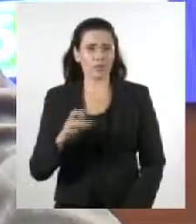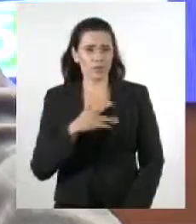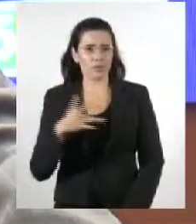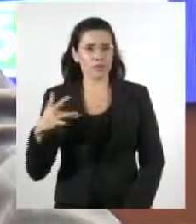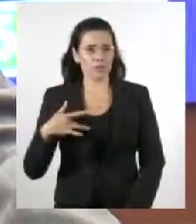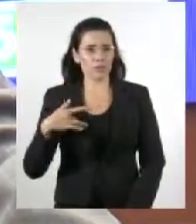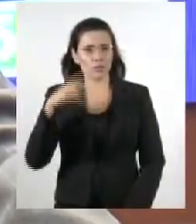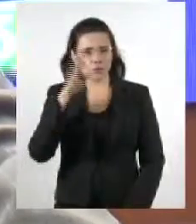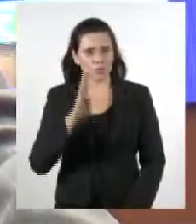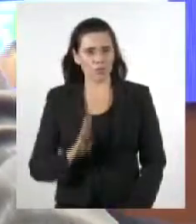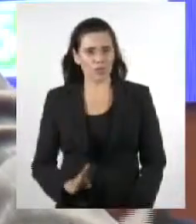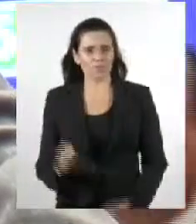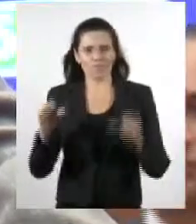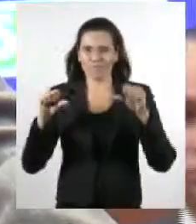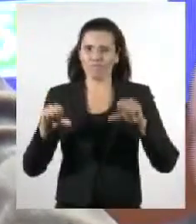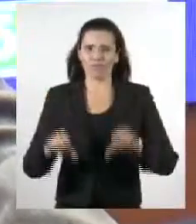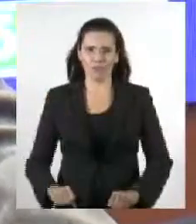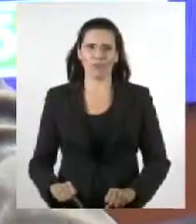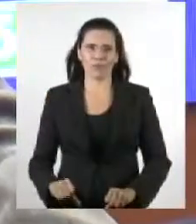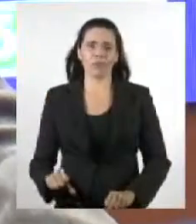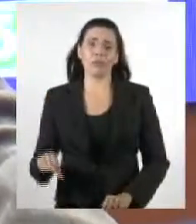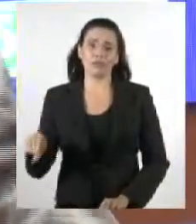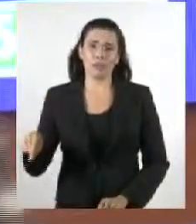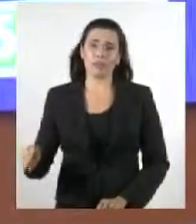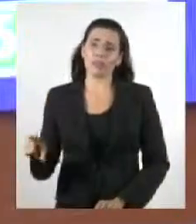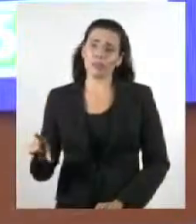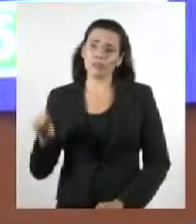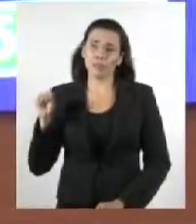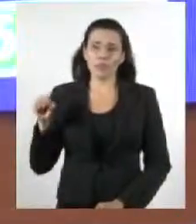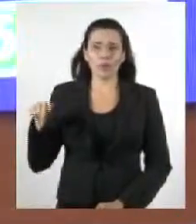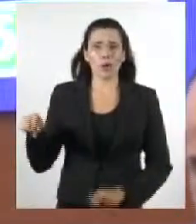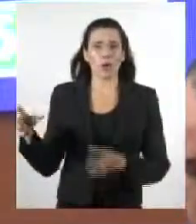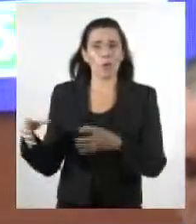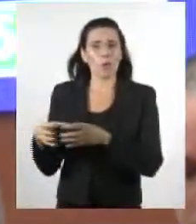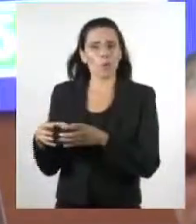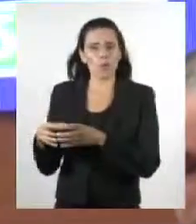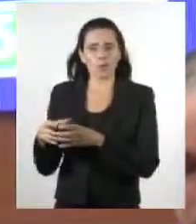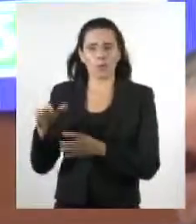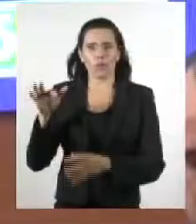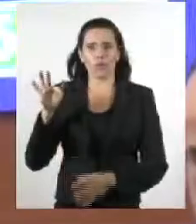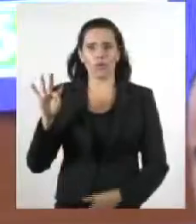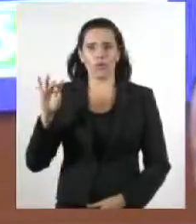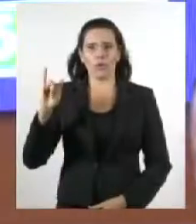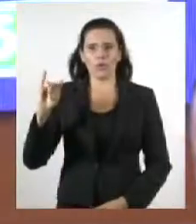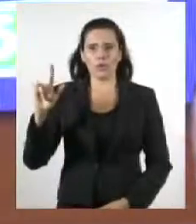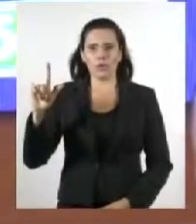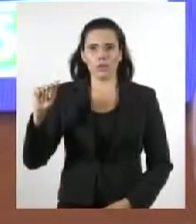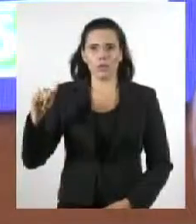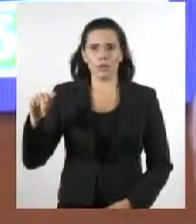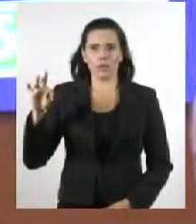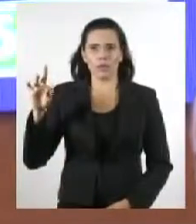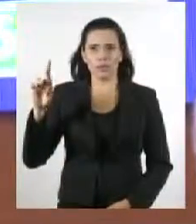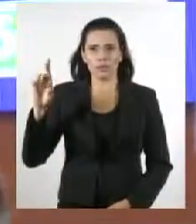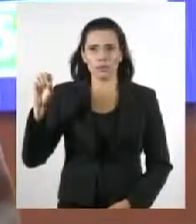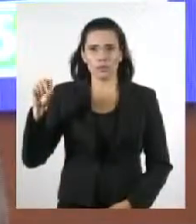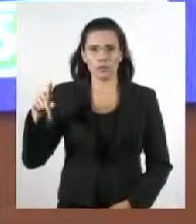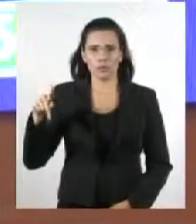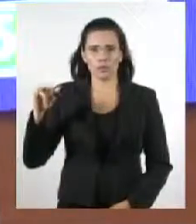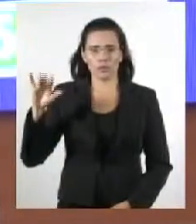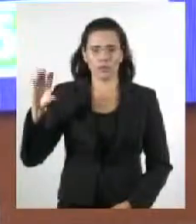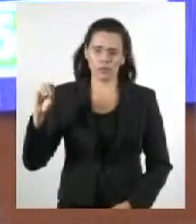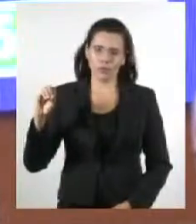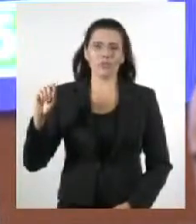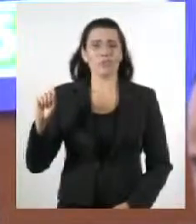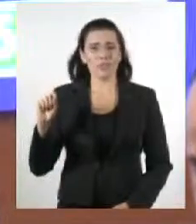do Brasil, especialmente o setor filantrópico, com as Santa Casas à frente, que estão prestes a entrar em colapso. Em primeiro lugar,